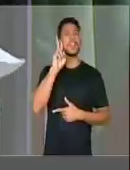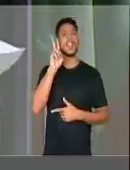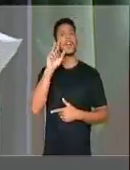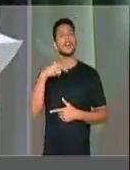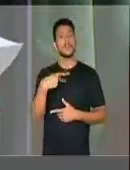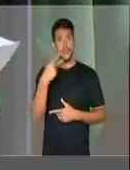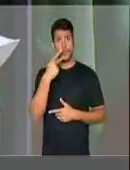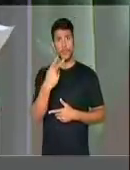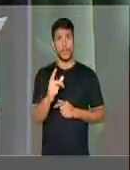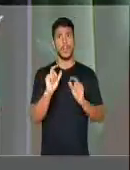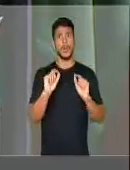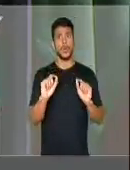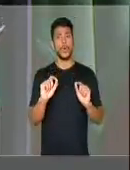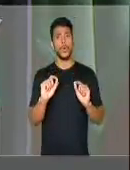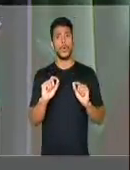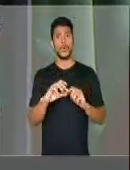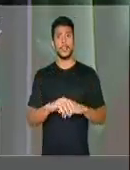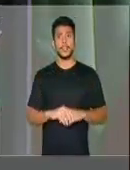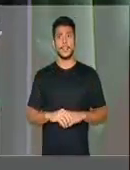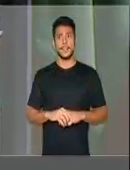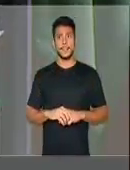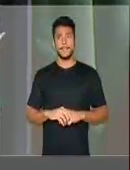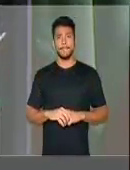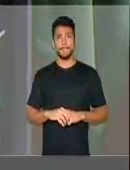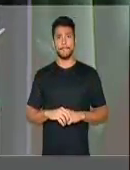bom que se atenha, o senhor é uma pessoa de bem.